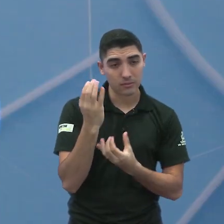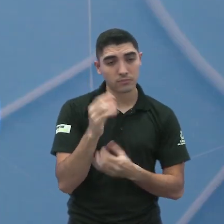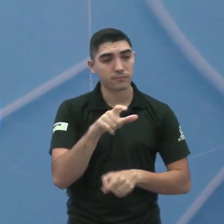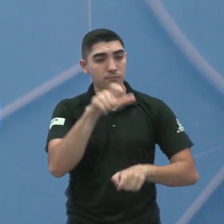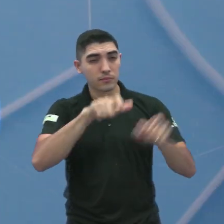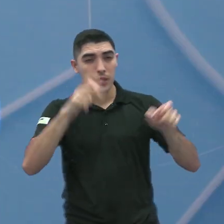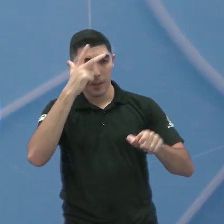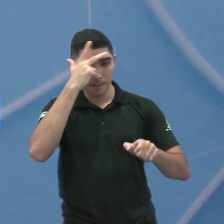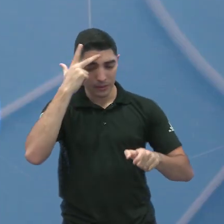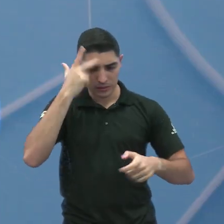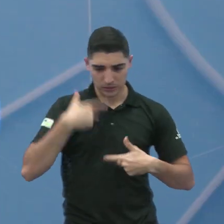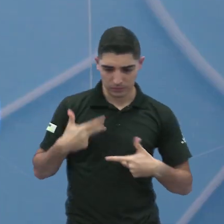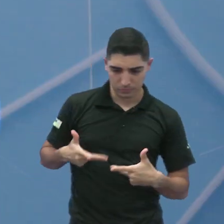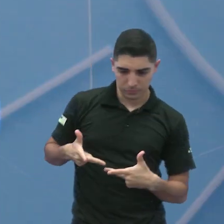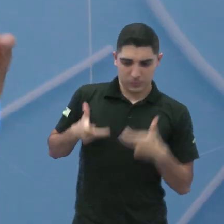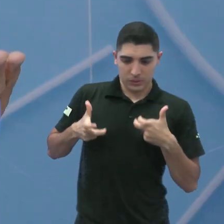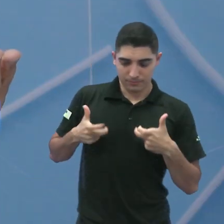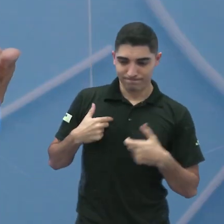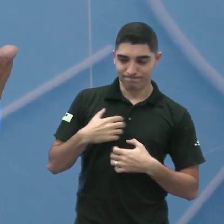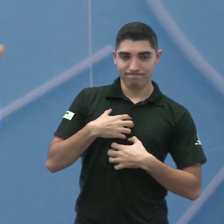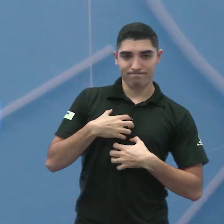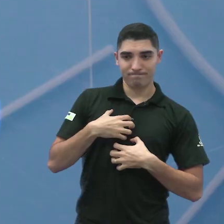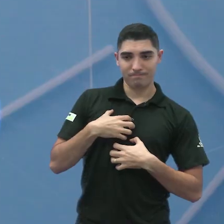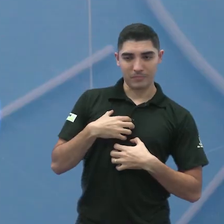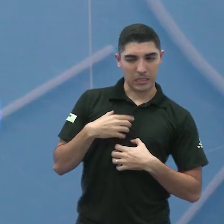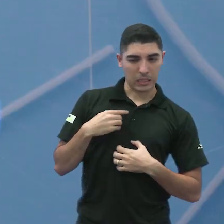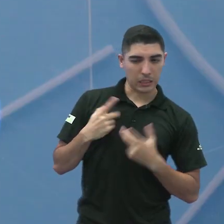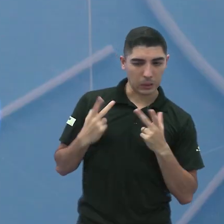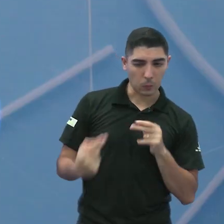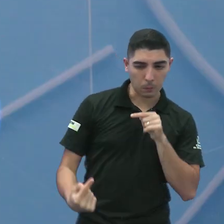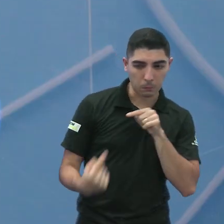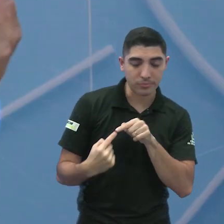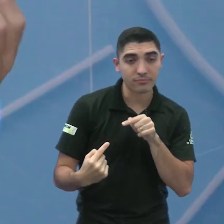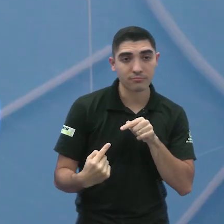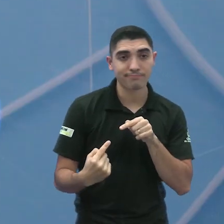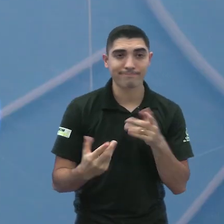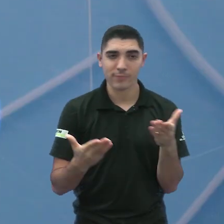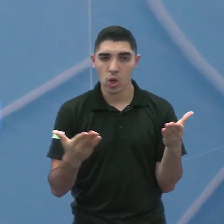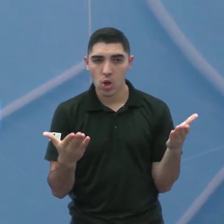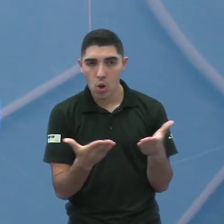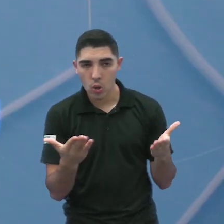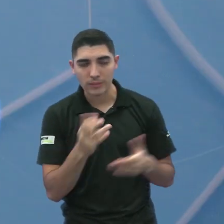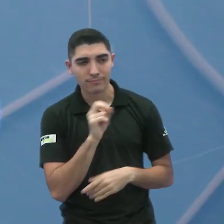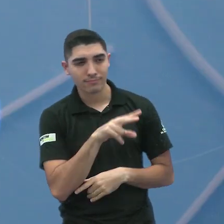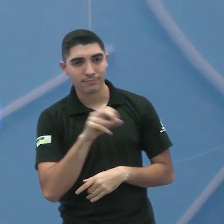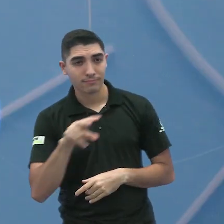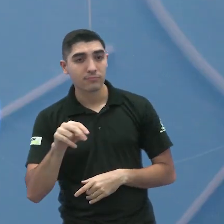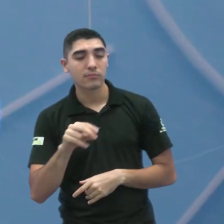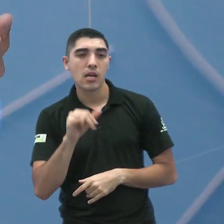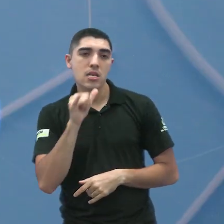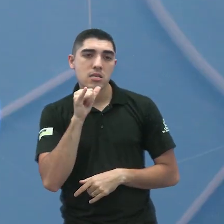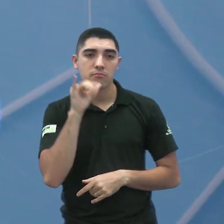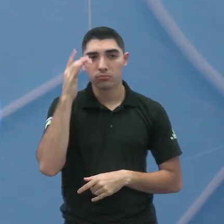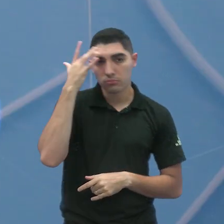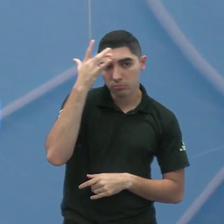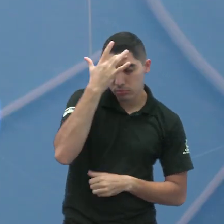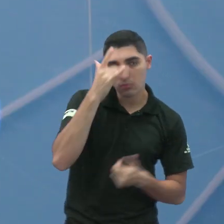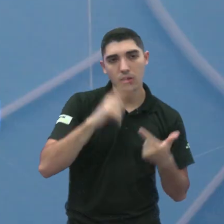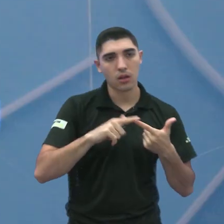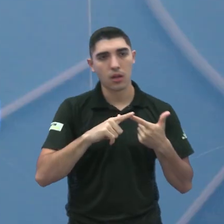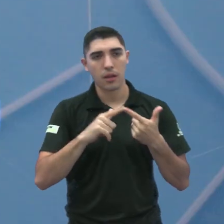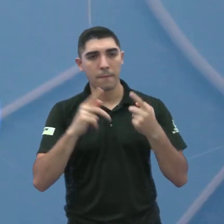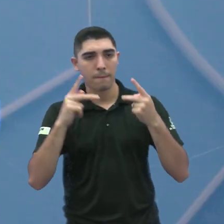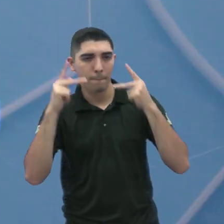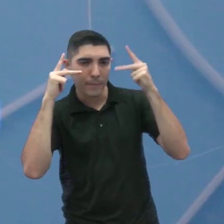pessoas se identificarem e irem atrás. A gente tem hoje um entendimento muito melhor, muito maior dos quadros de saúde mental,